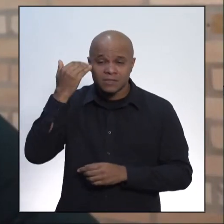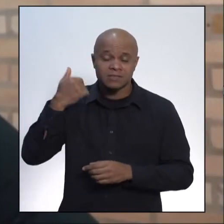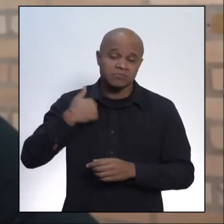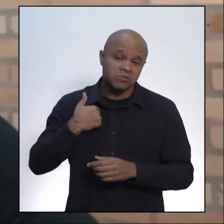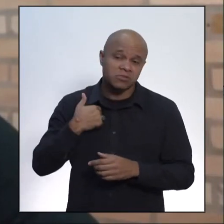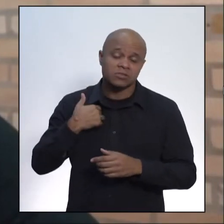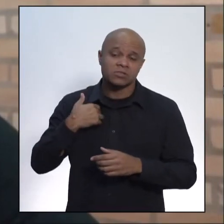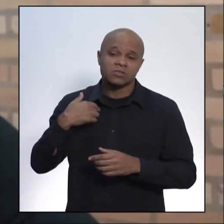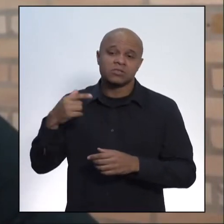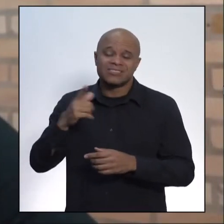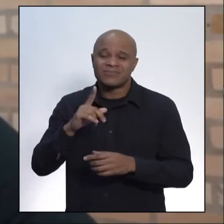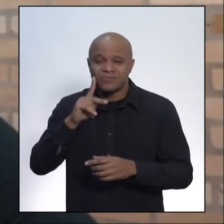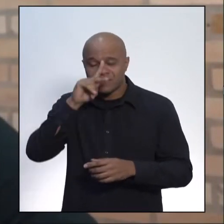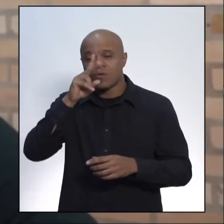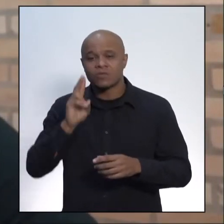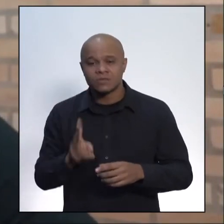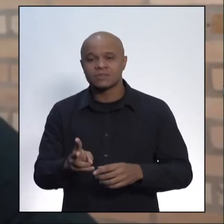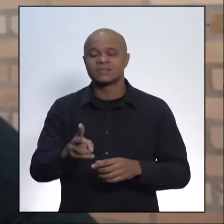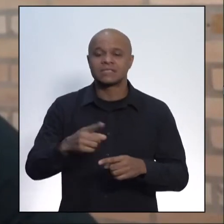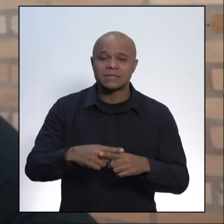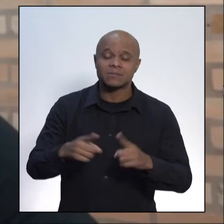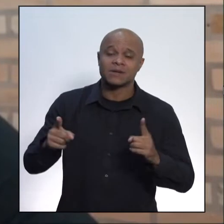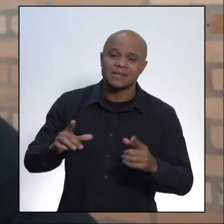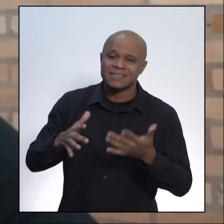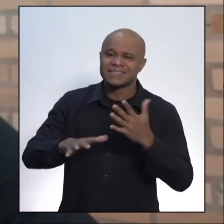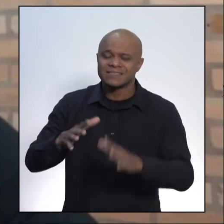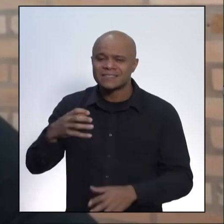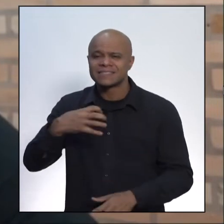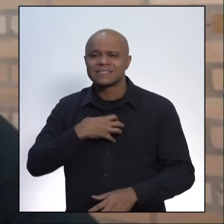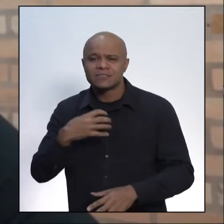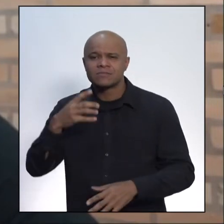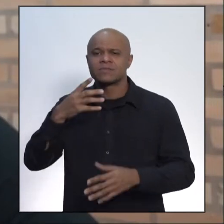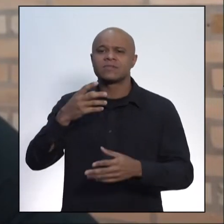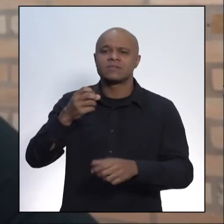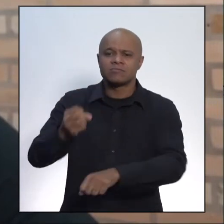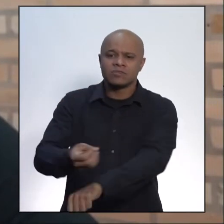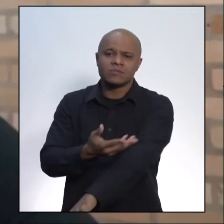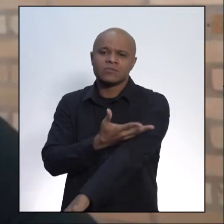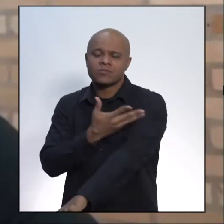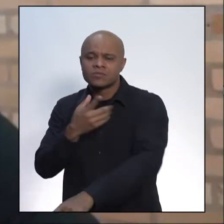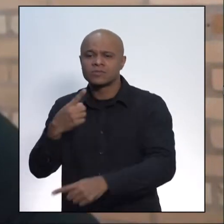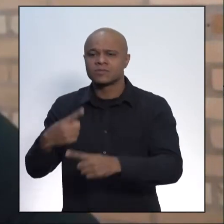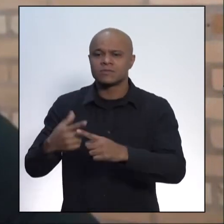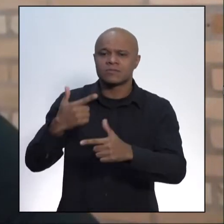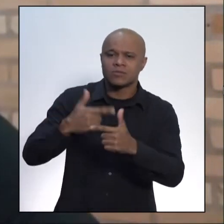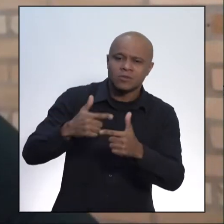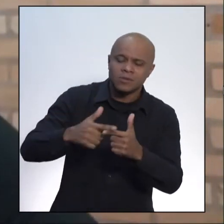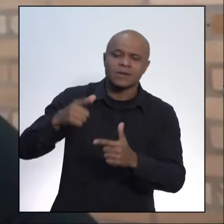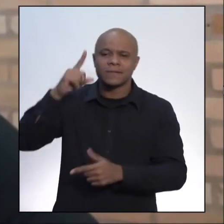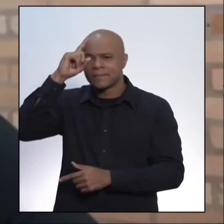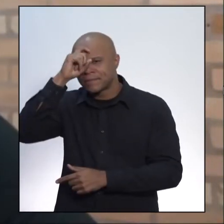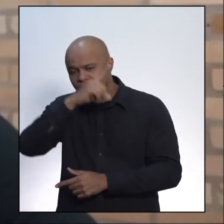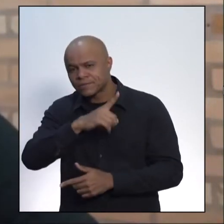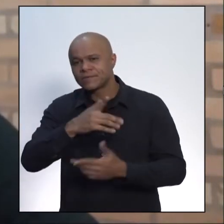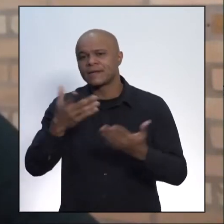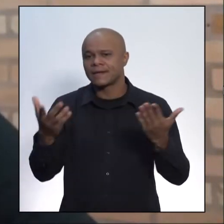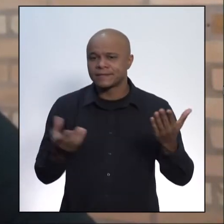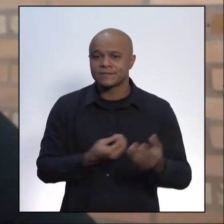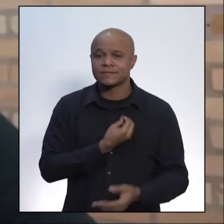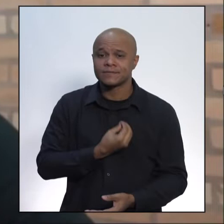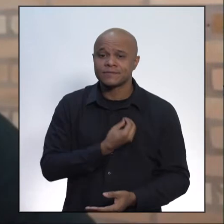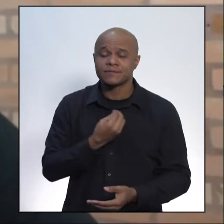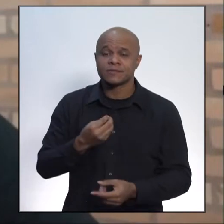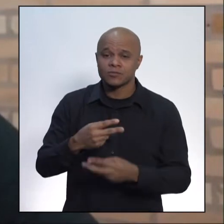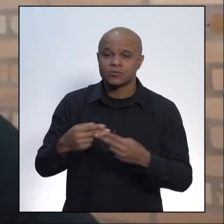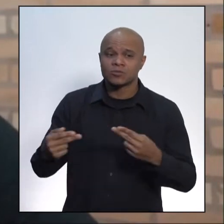super-heróis e que a gente tem limitações e que também nós temos emoções, temos sentimentos, também temos as nossas famílias, também a gente vive esse